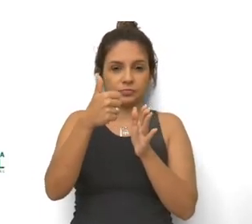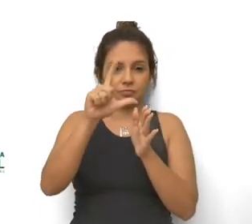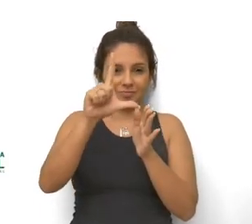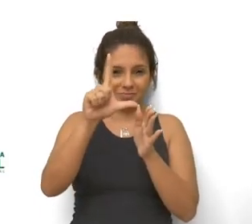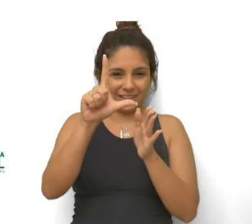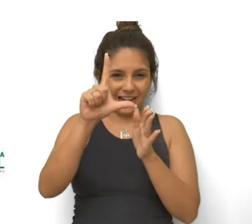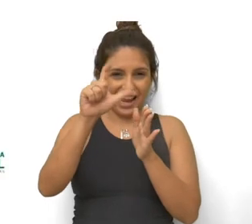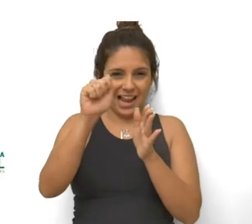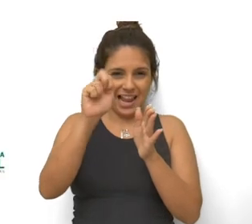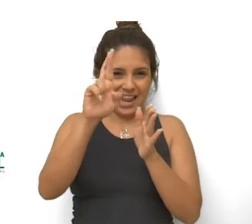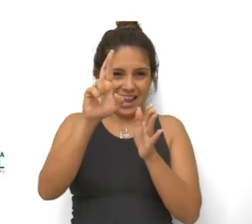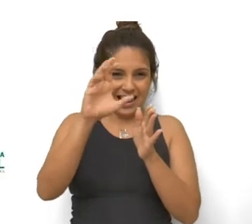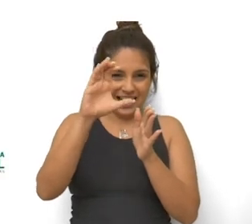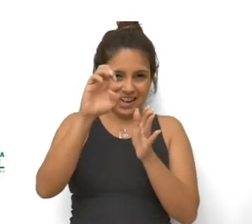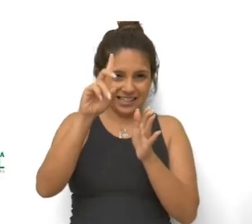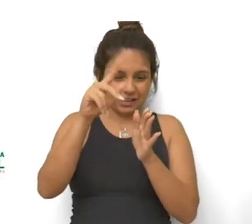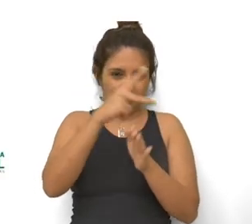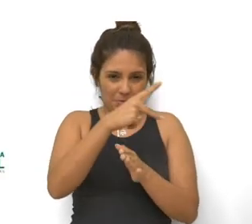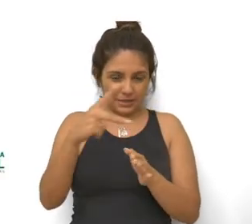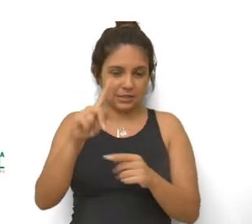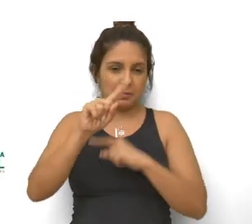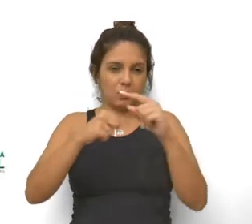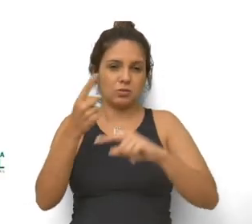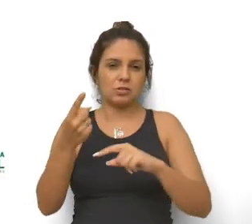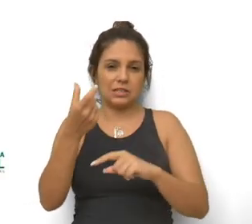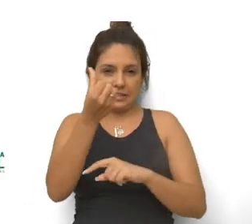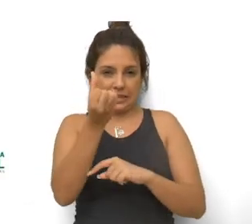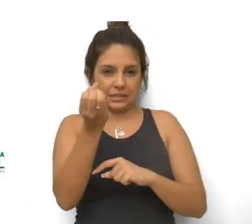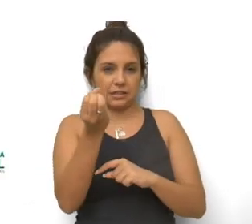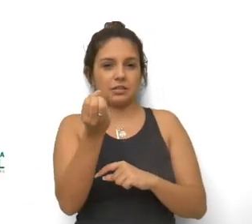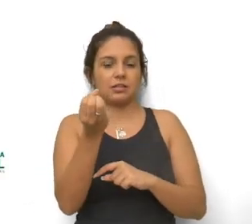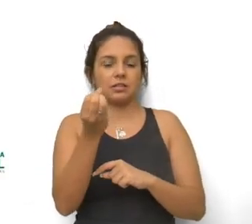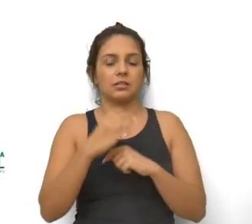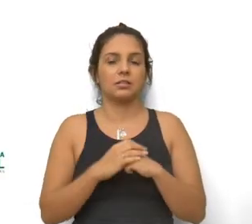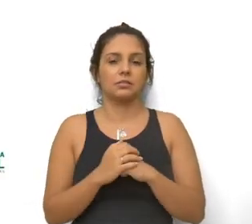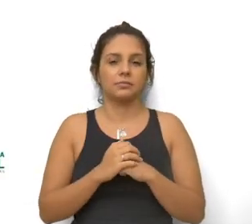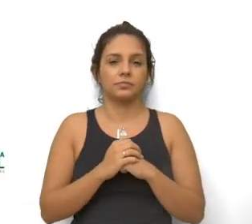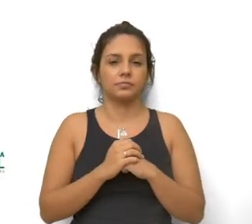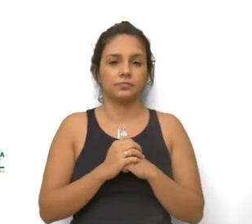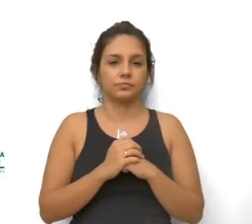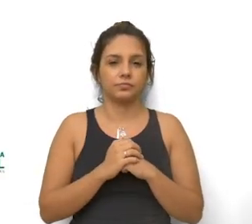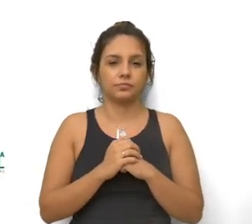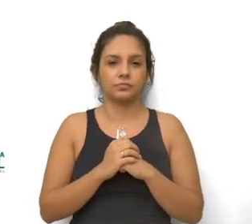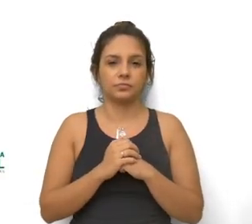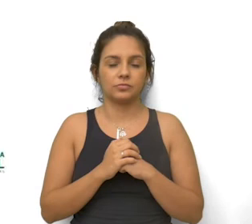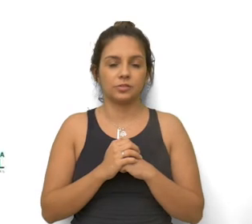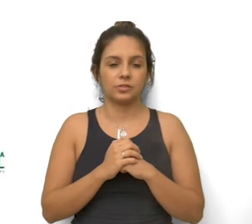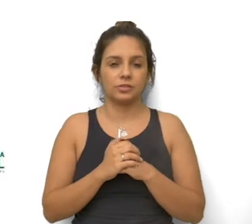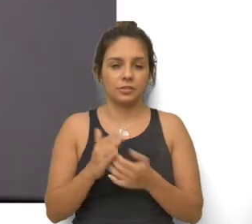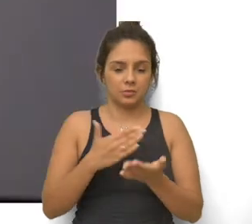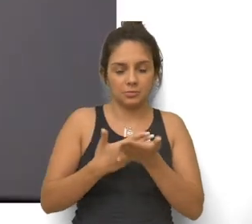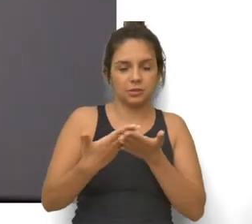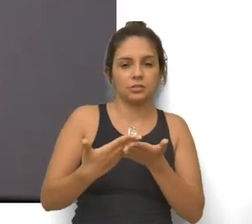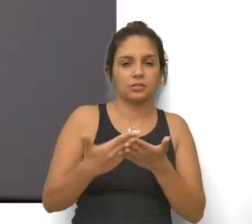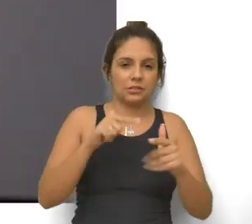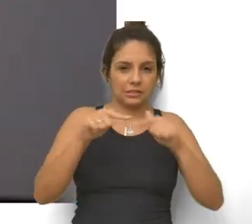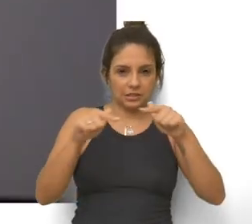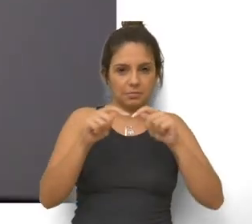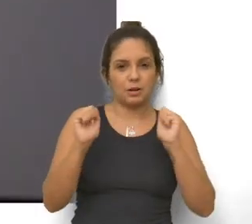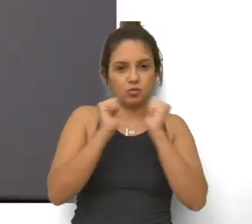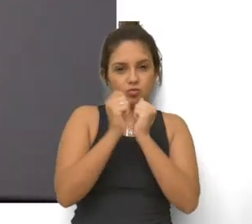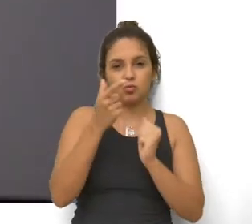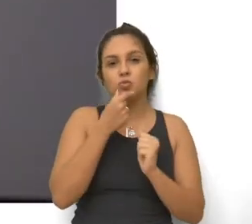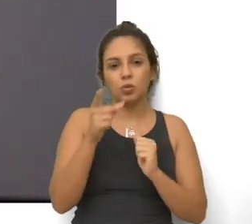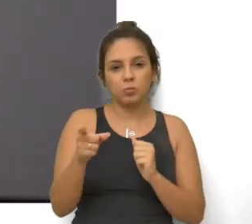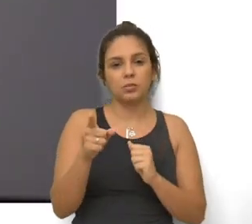eleito em 60, né? E aí a Lota começou a trabalhar com